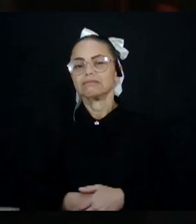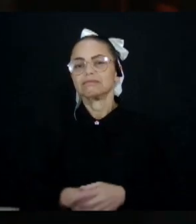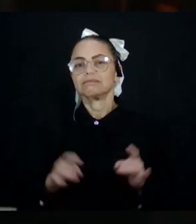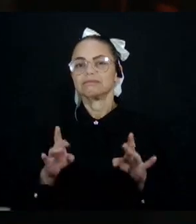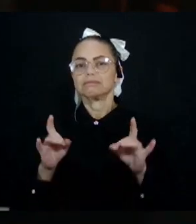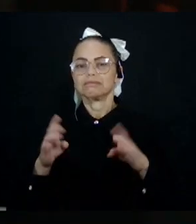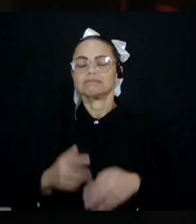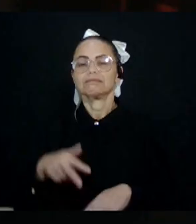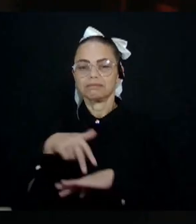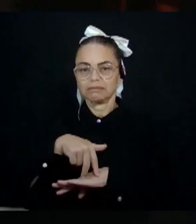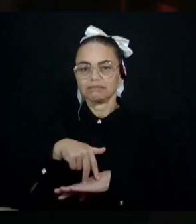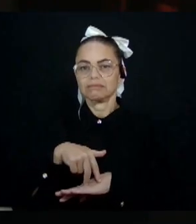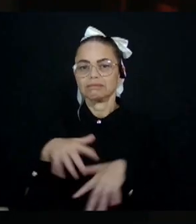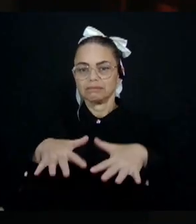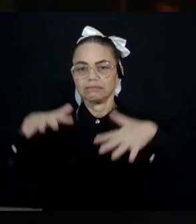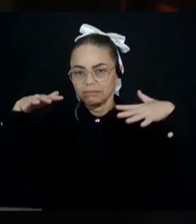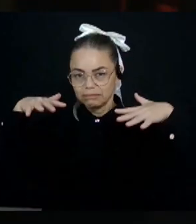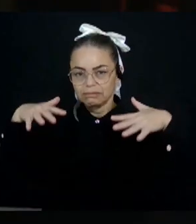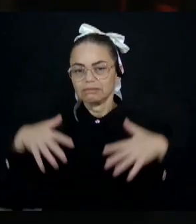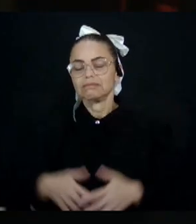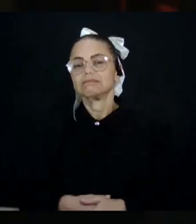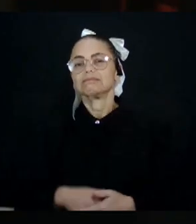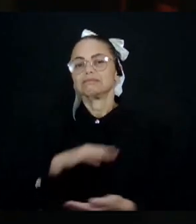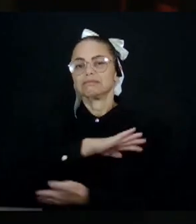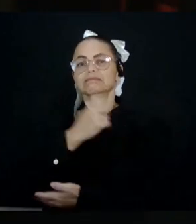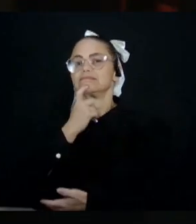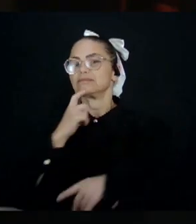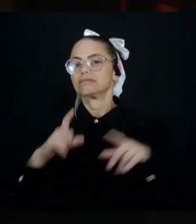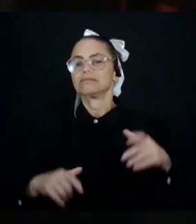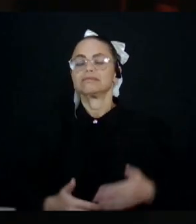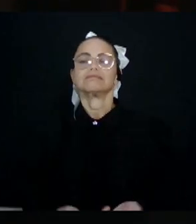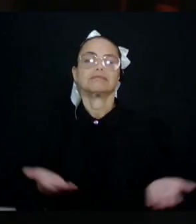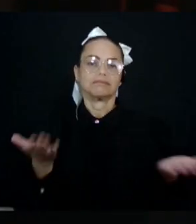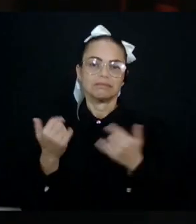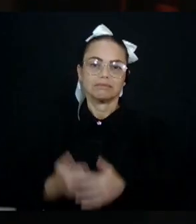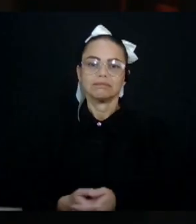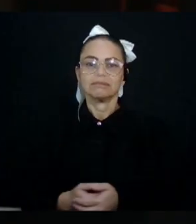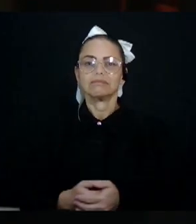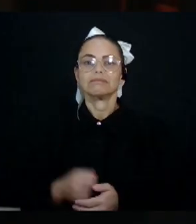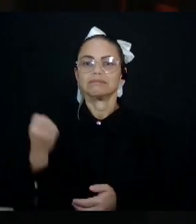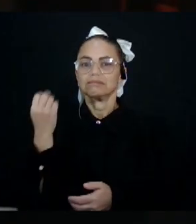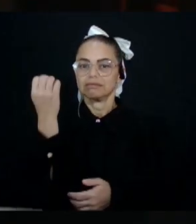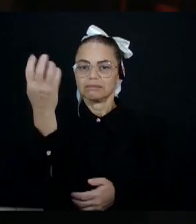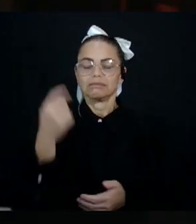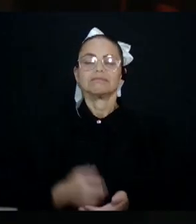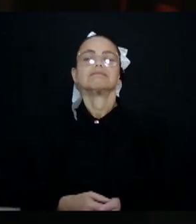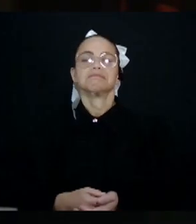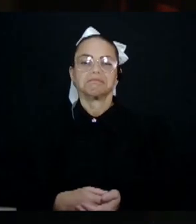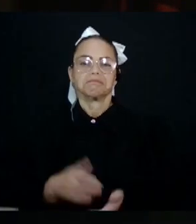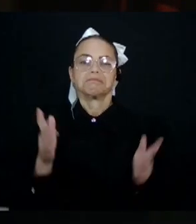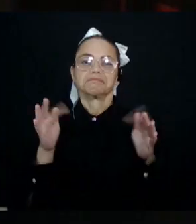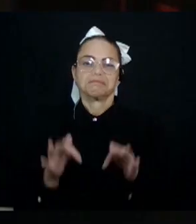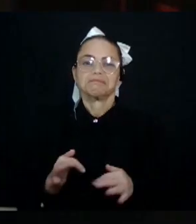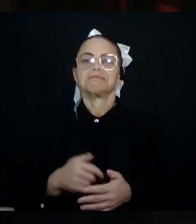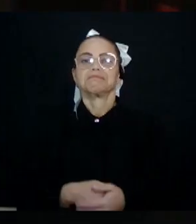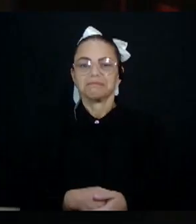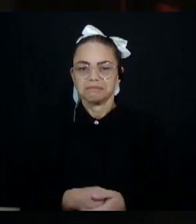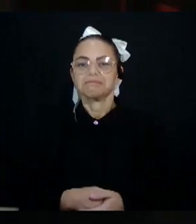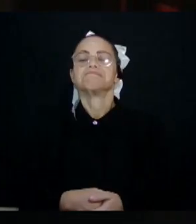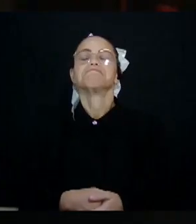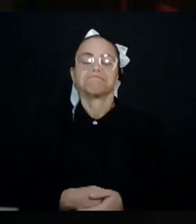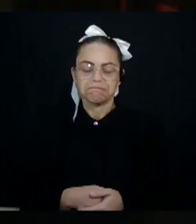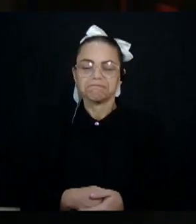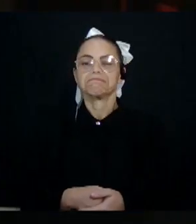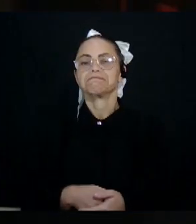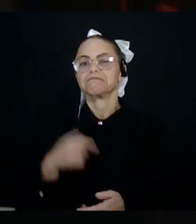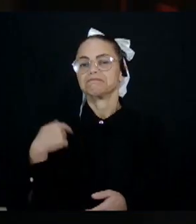no plenário da Câmara Municipal de Campinas. E é isso, a gente falou de viagem, a viagem termina sempre, né? Termina assim, mas quem